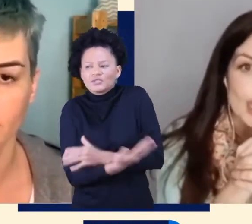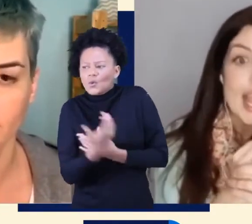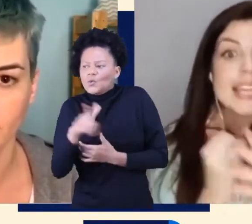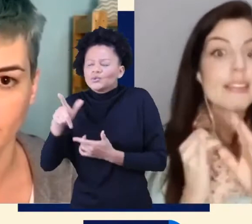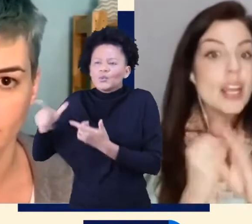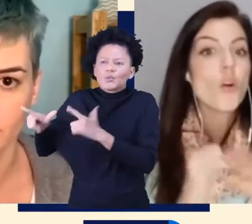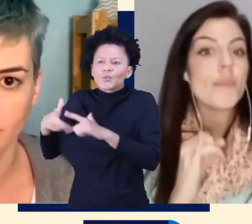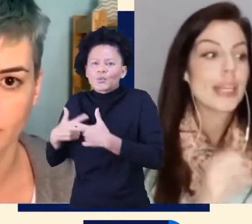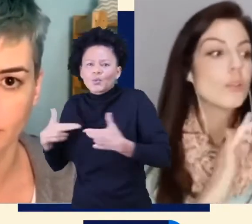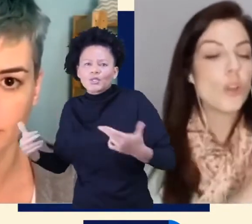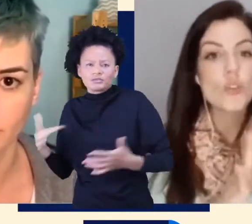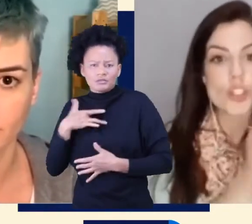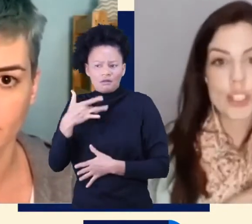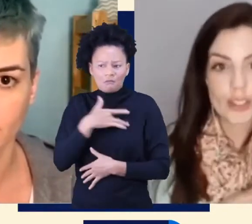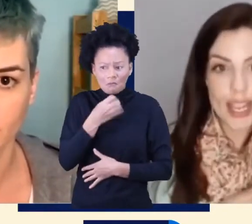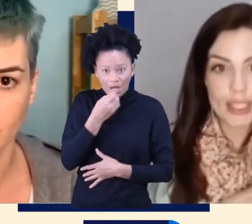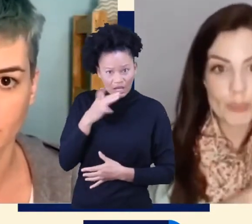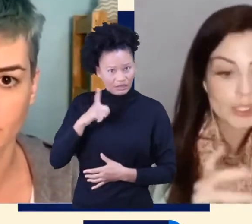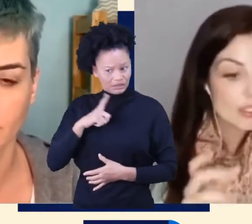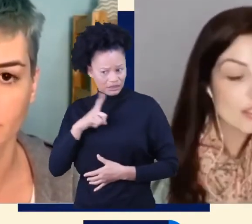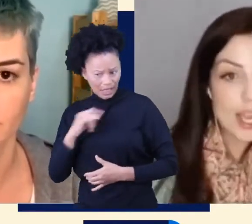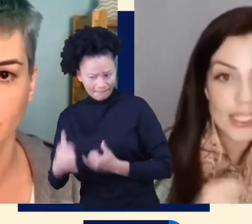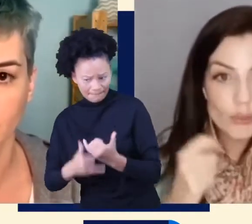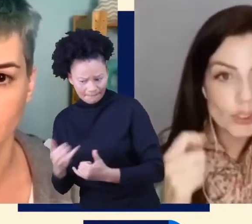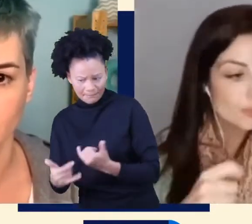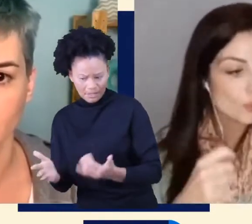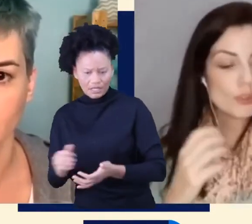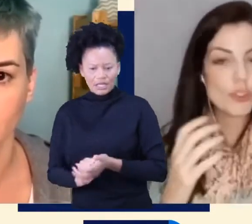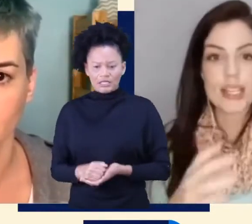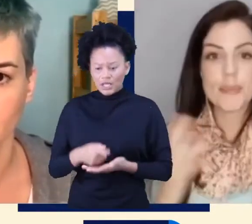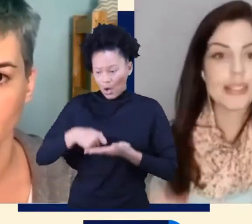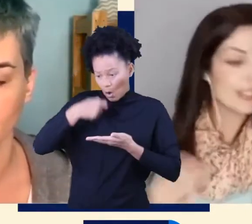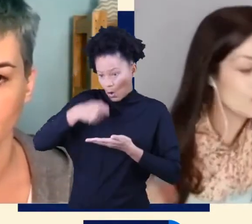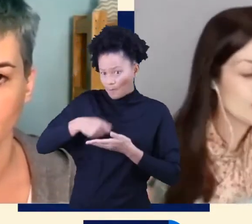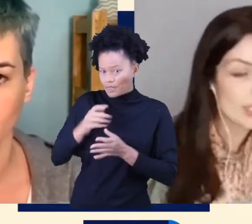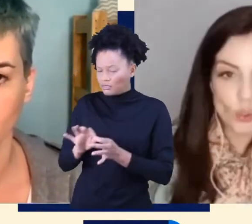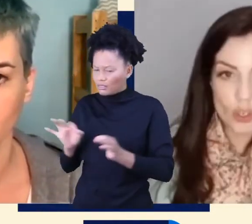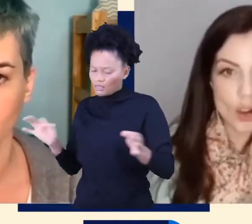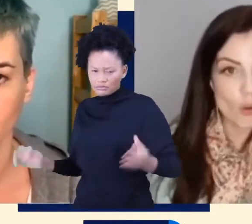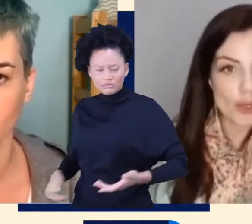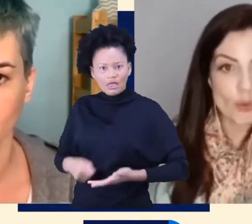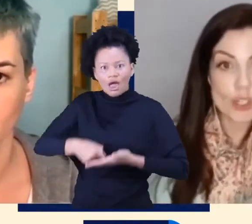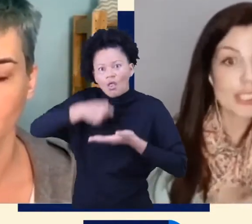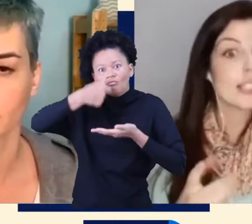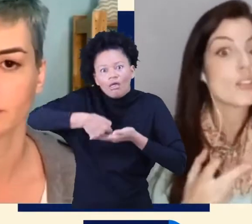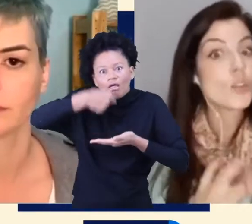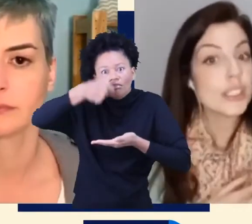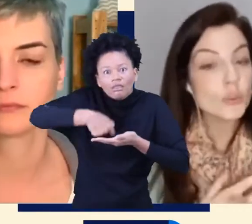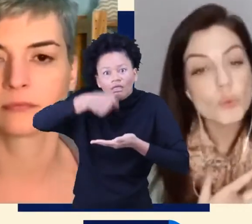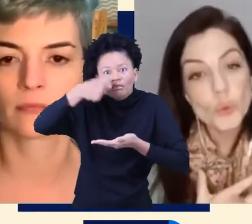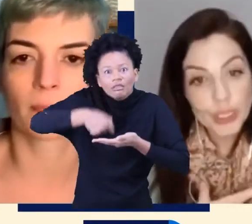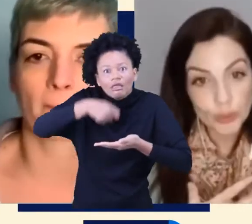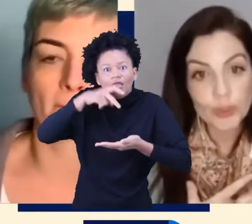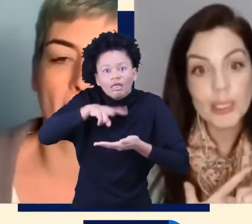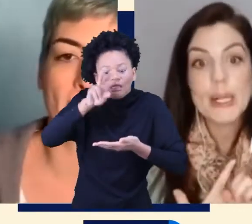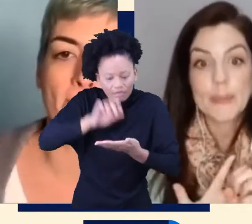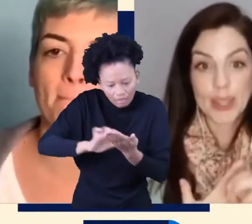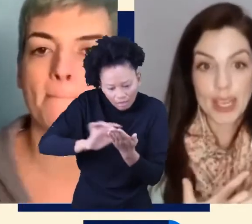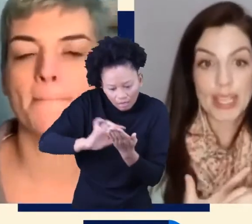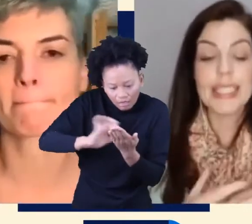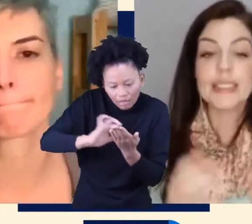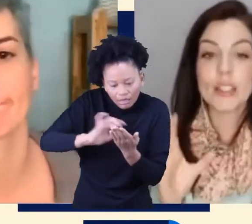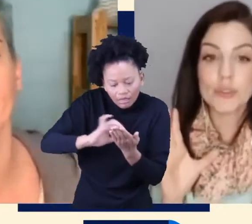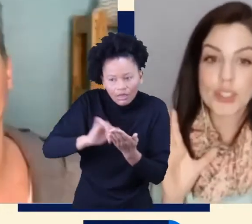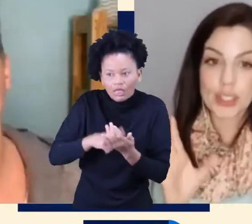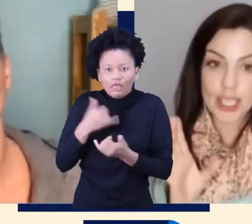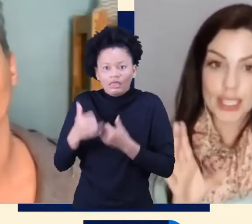brincando, ela está comendo longe da tela, porque se está ali o tempo todo se alimentando e tendo que olhar alguma coisa, ela está jogando muito.